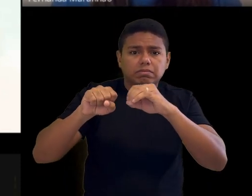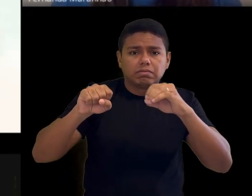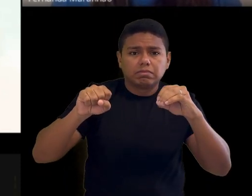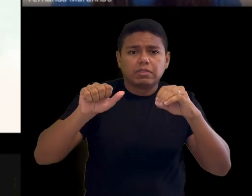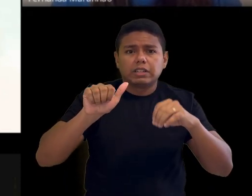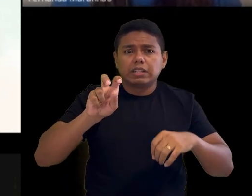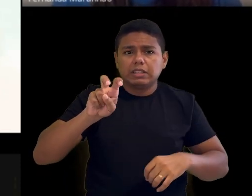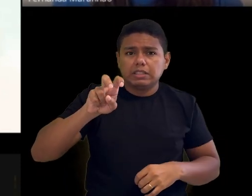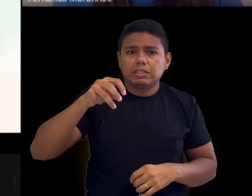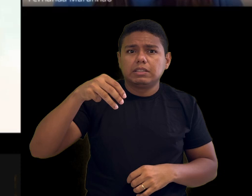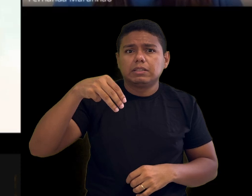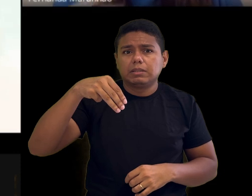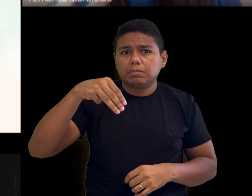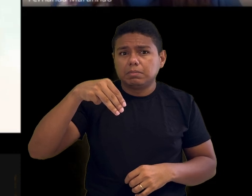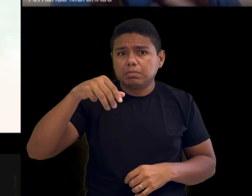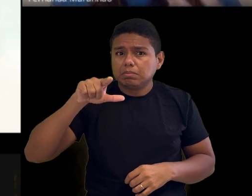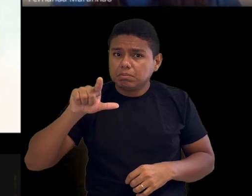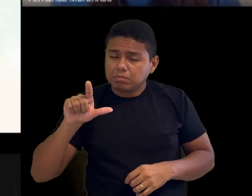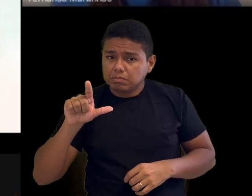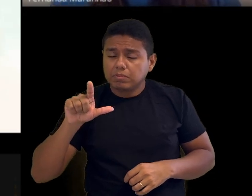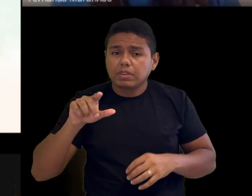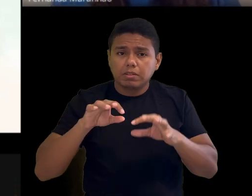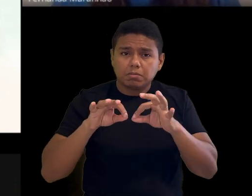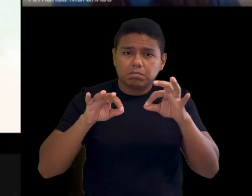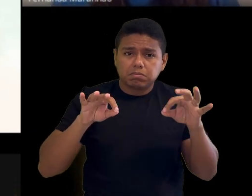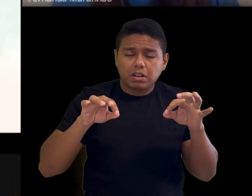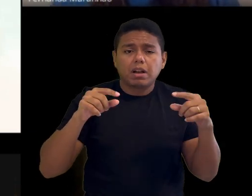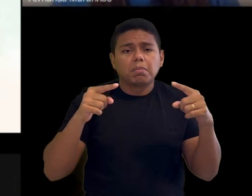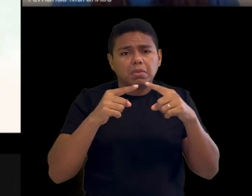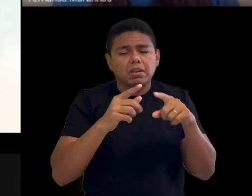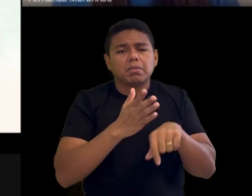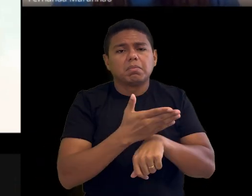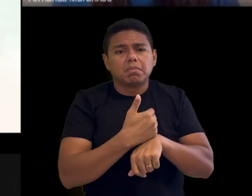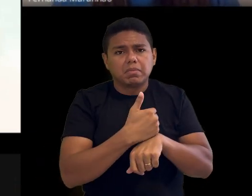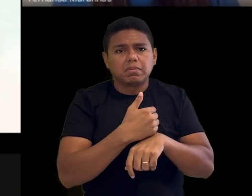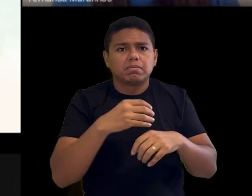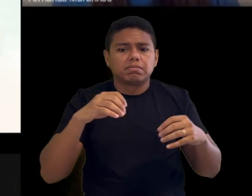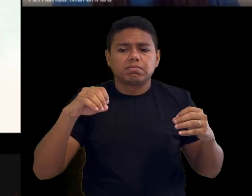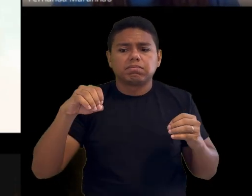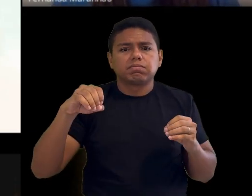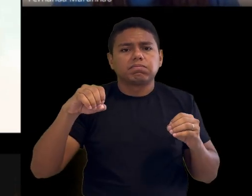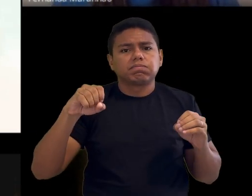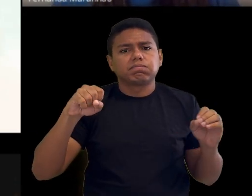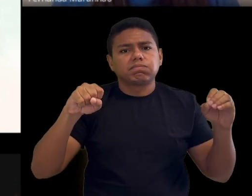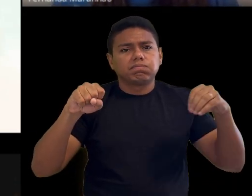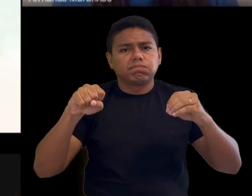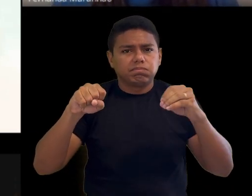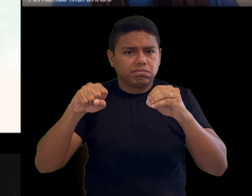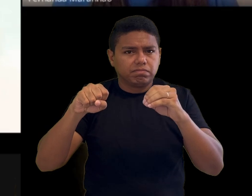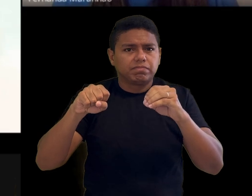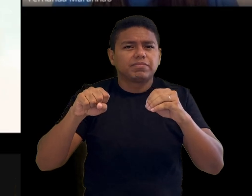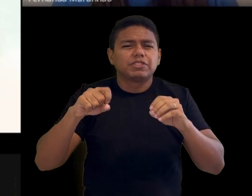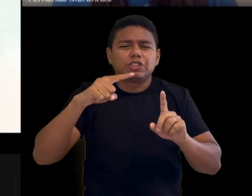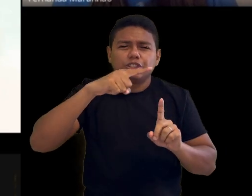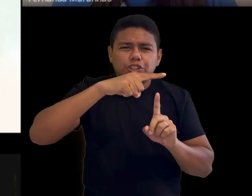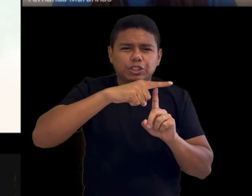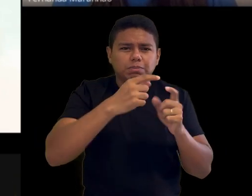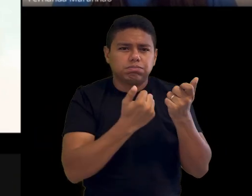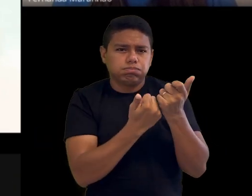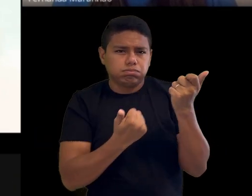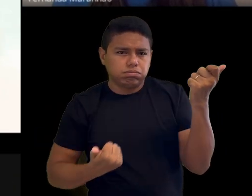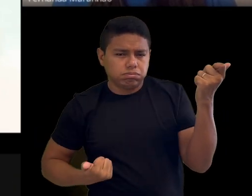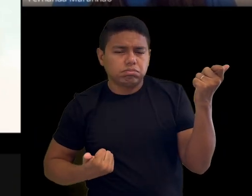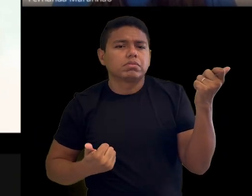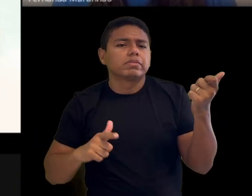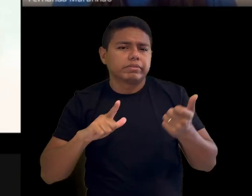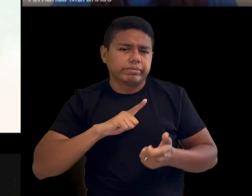uma placenta prévia. Também já usou-se muito subtipos para esse tipo de definição. Então, a placenta prévia marginal seria aquela